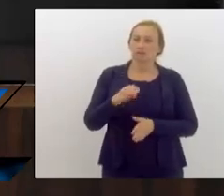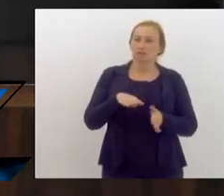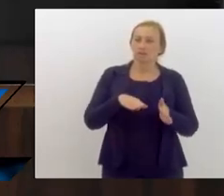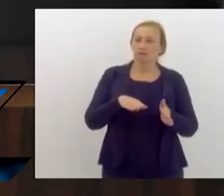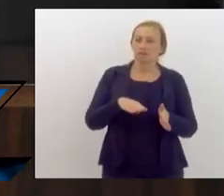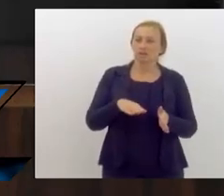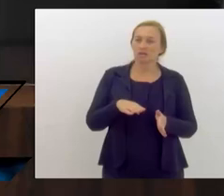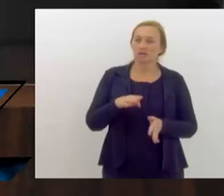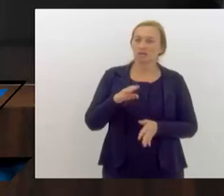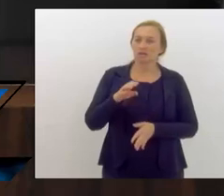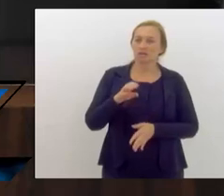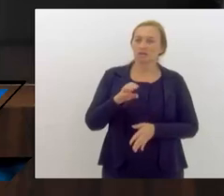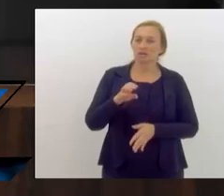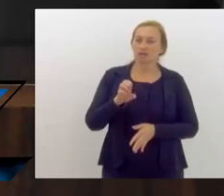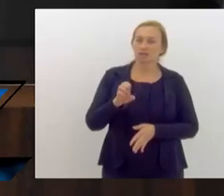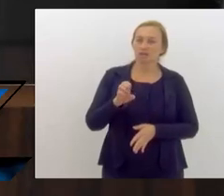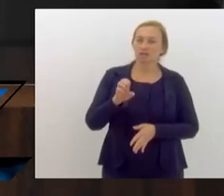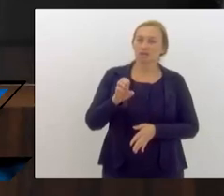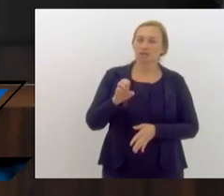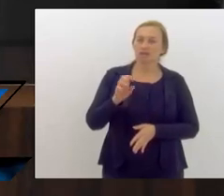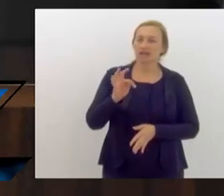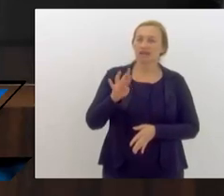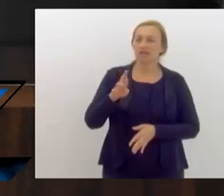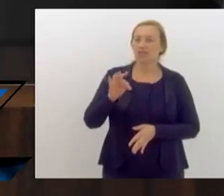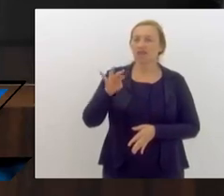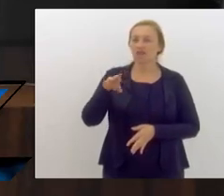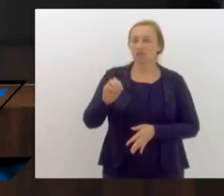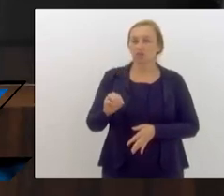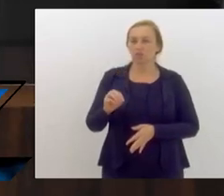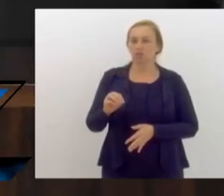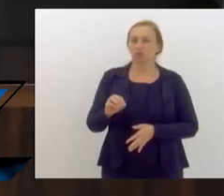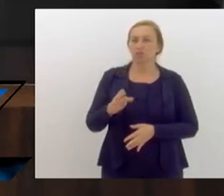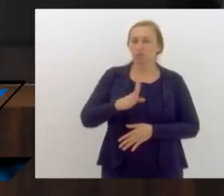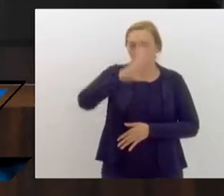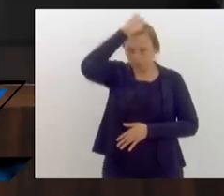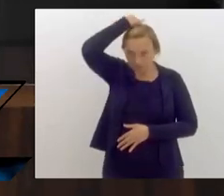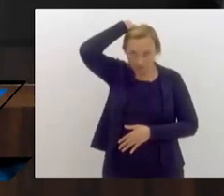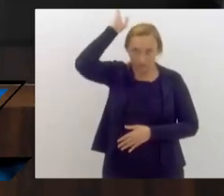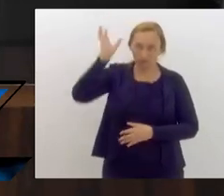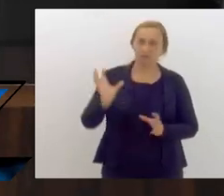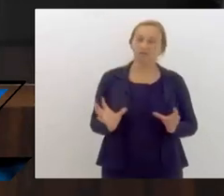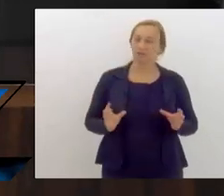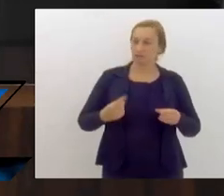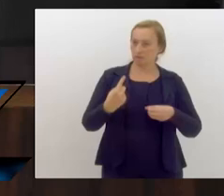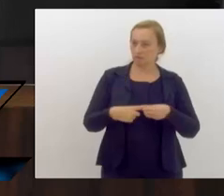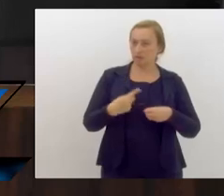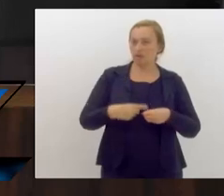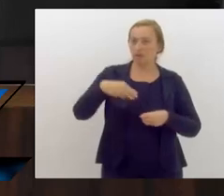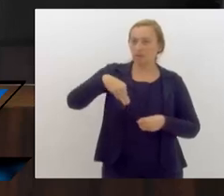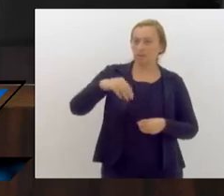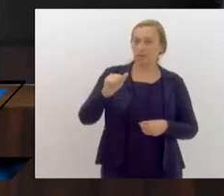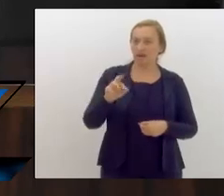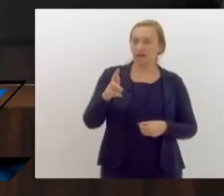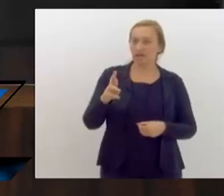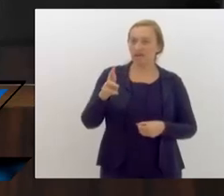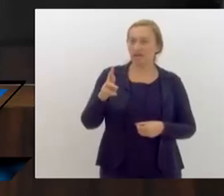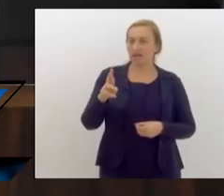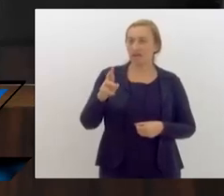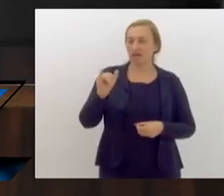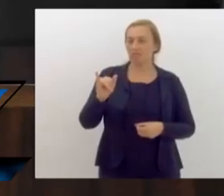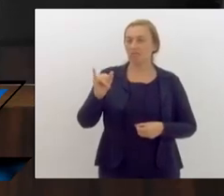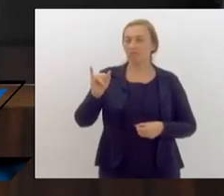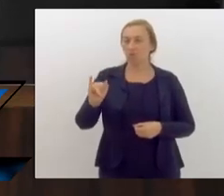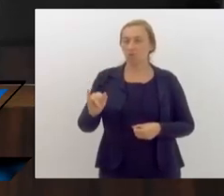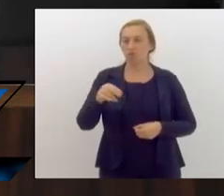um destacamento de bombeiro militar dbm para o bairro marapicu em Nova Iguaçu Rio de Janeiro